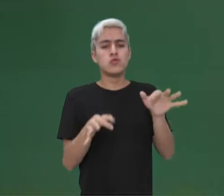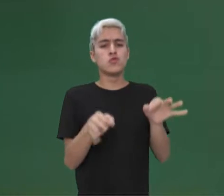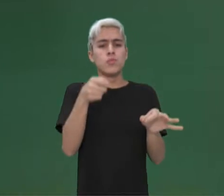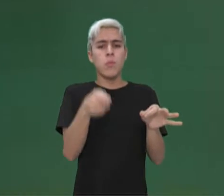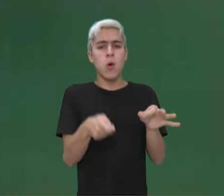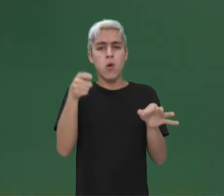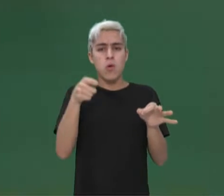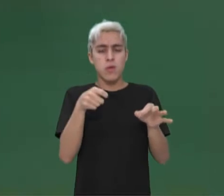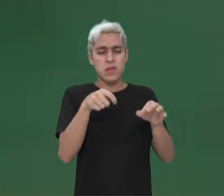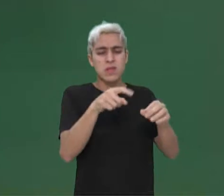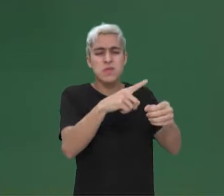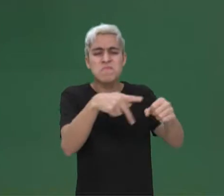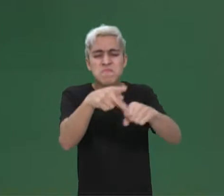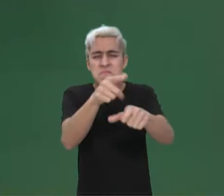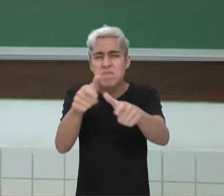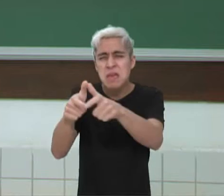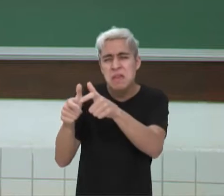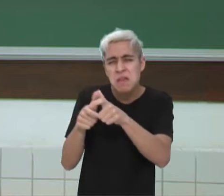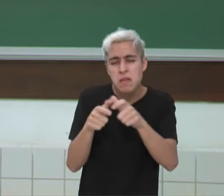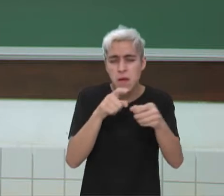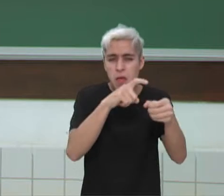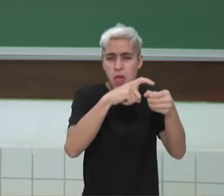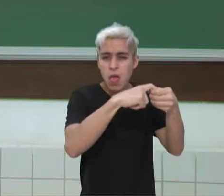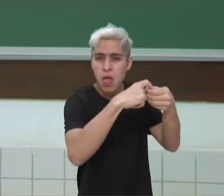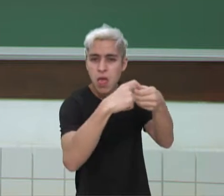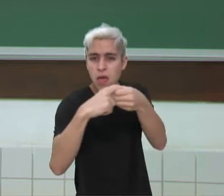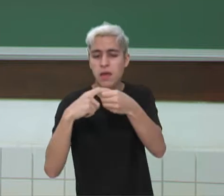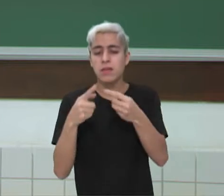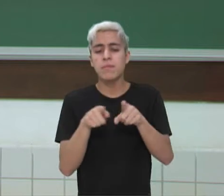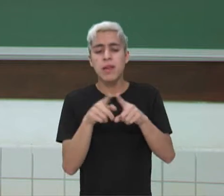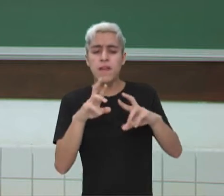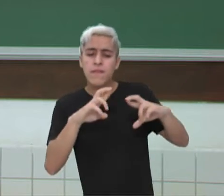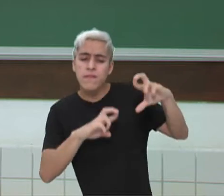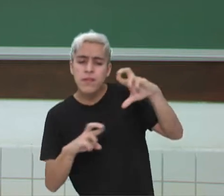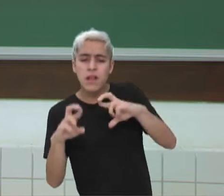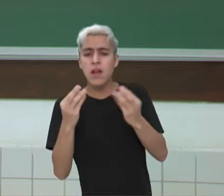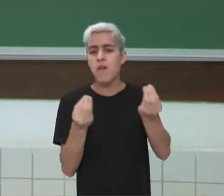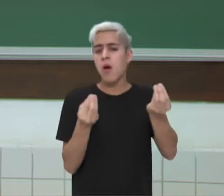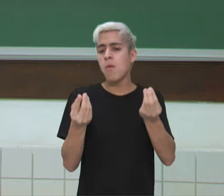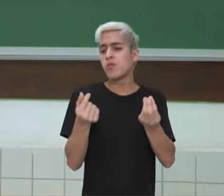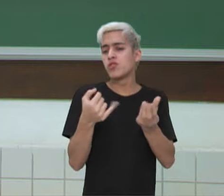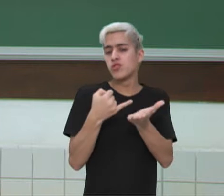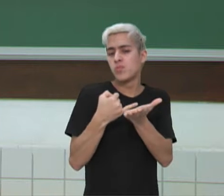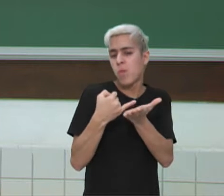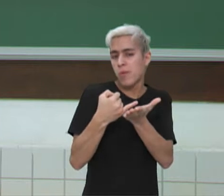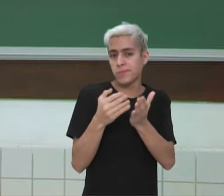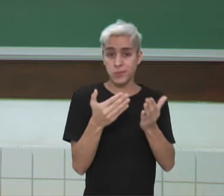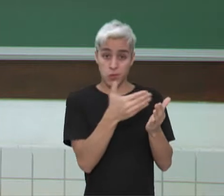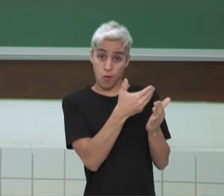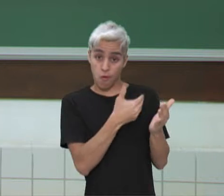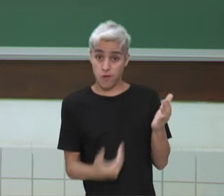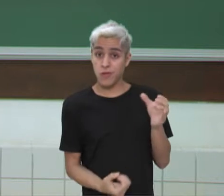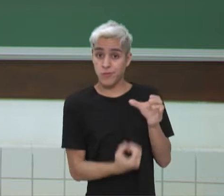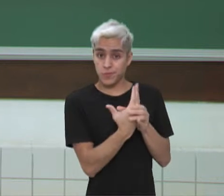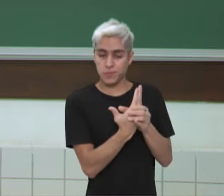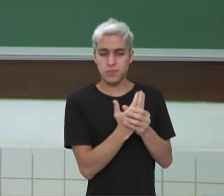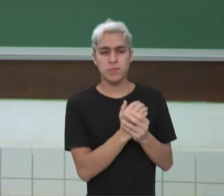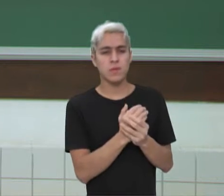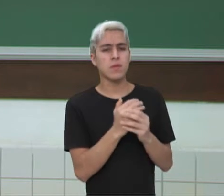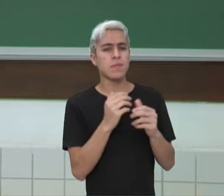colônias e fiscalizava os impostos nas colônias. Então criada pelo governo. Ela tem uma função básica